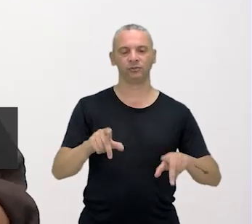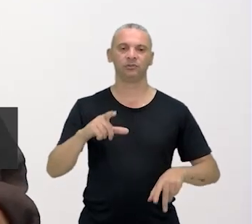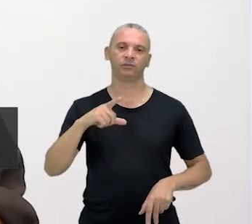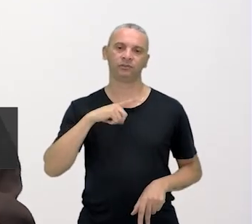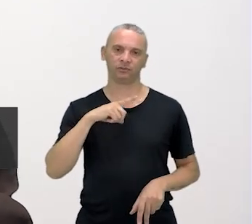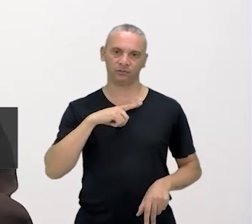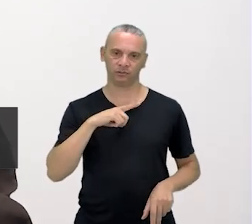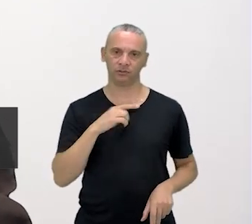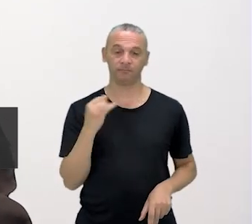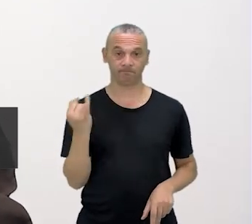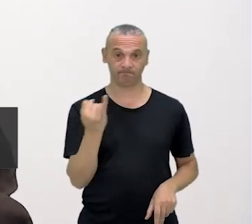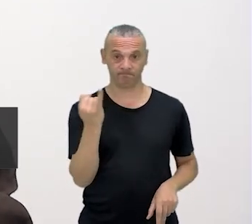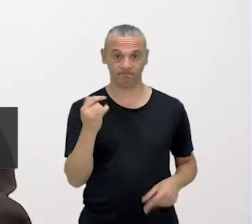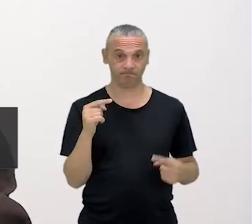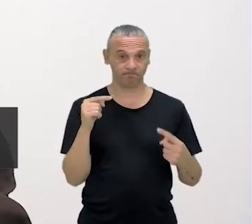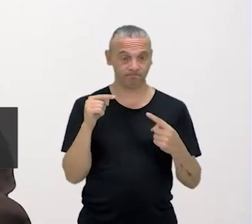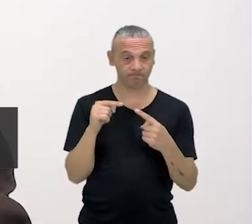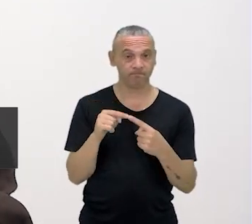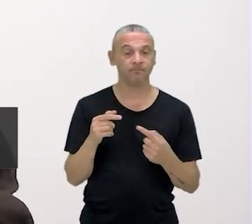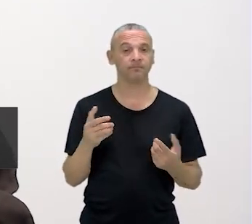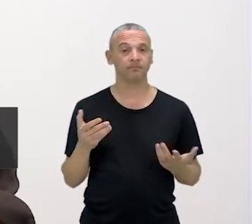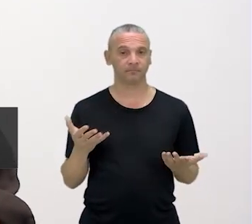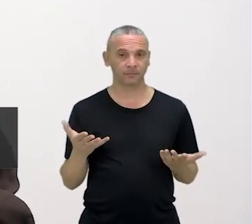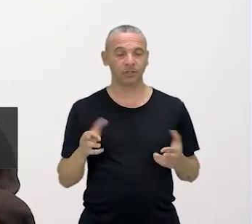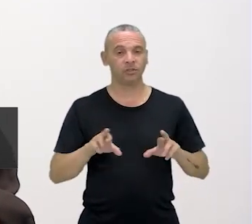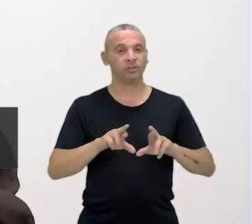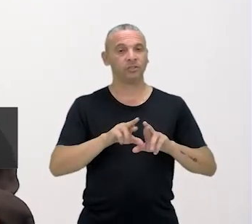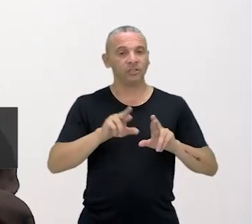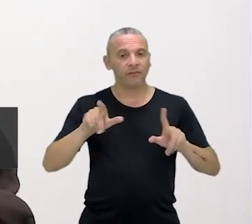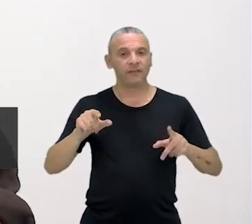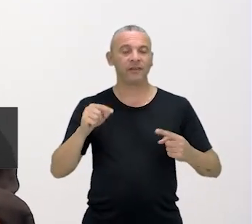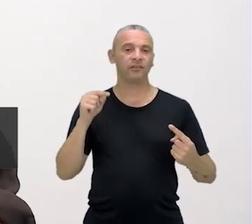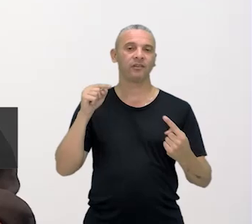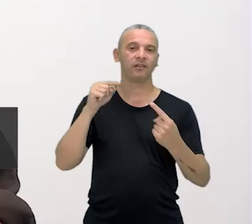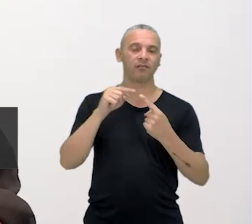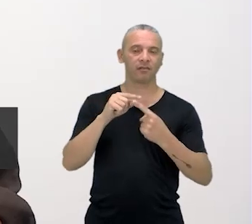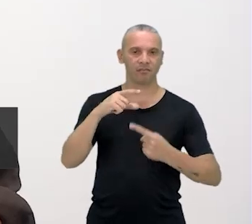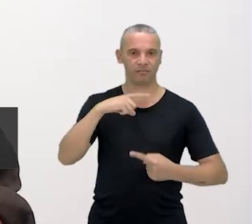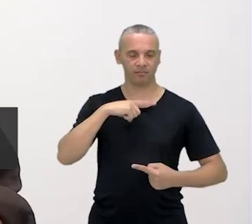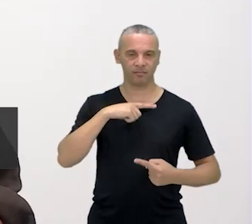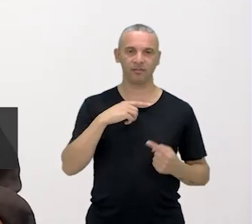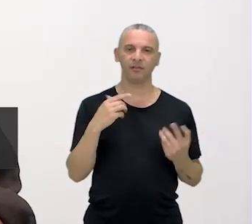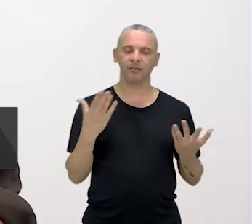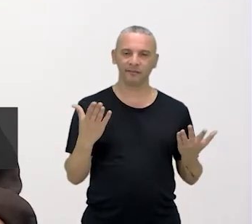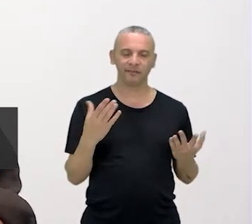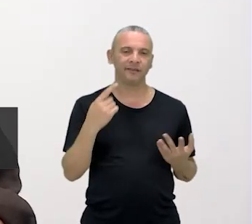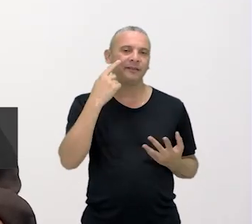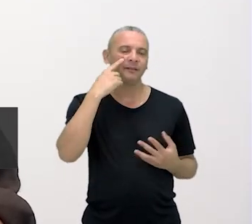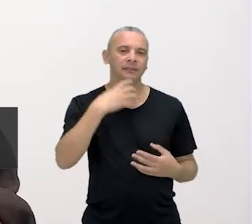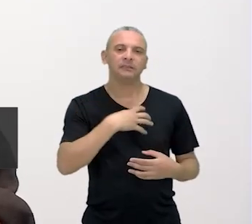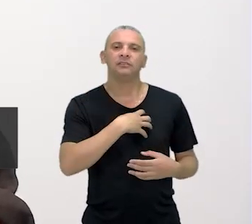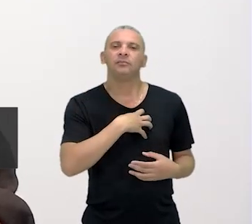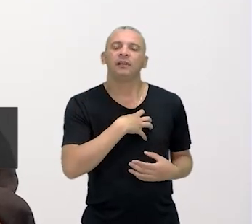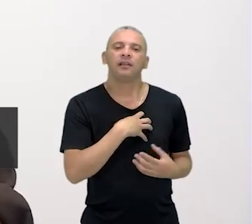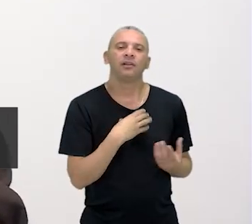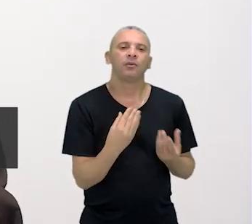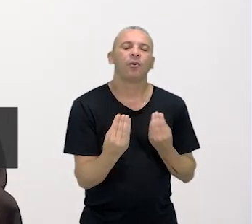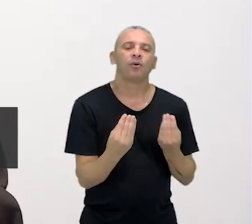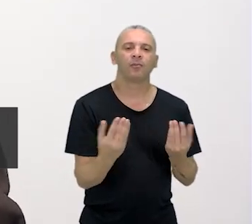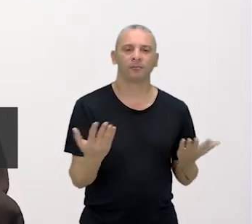ler também, uma forma diferente um do outro, de ver, de visão de mundo, de sentimento.